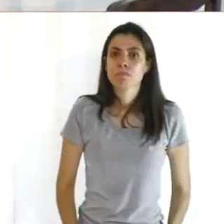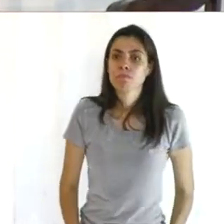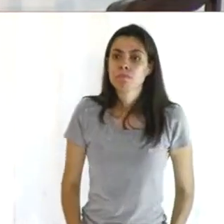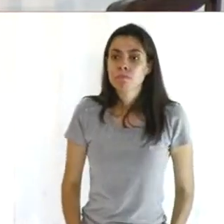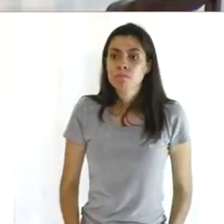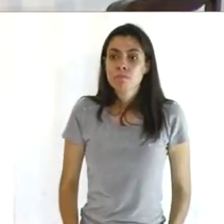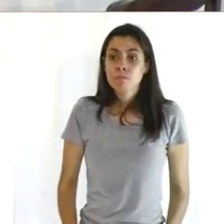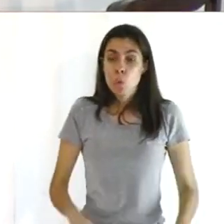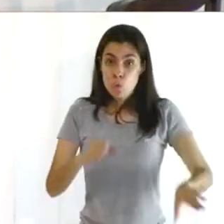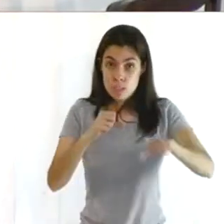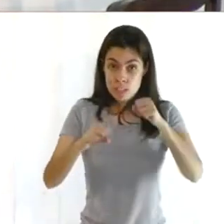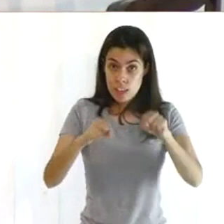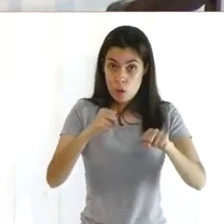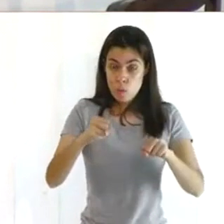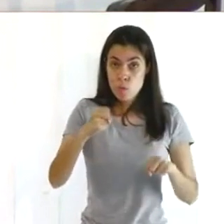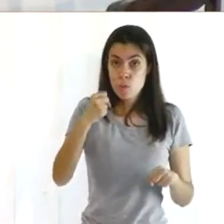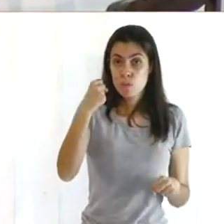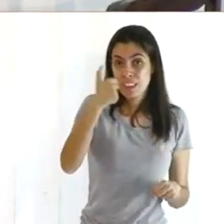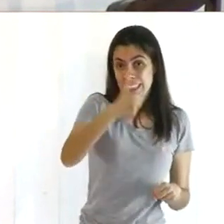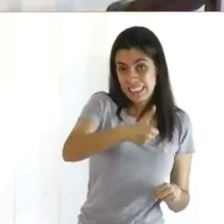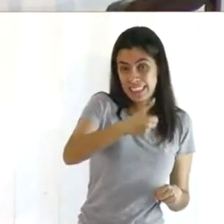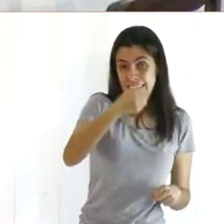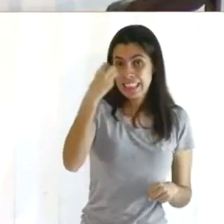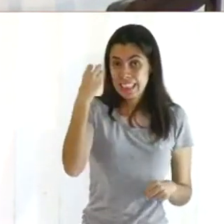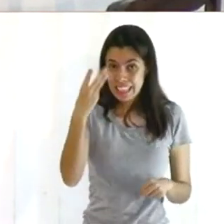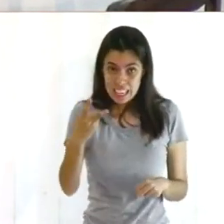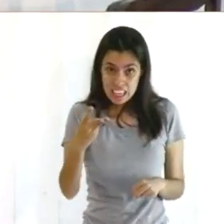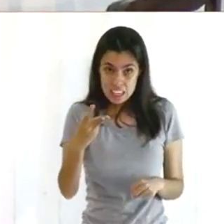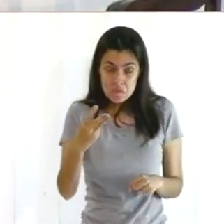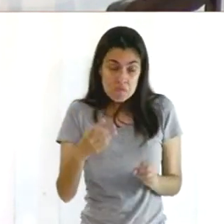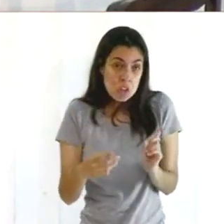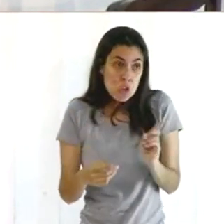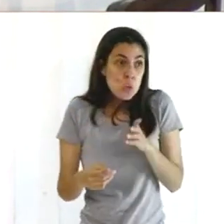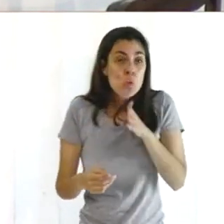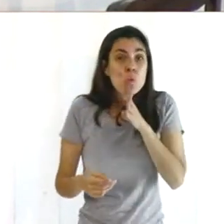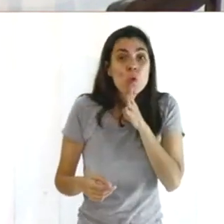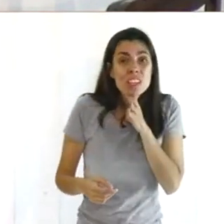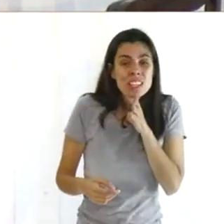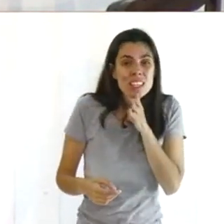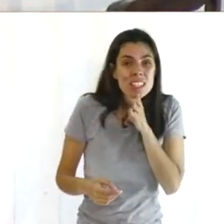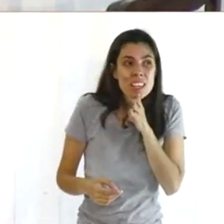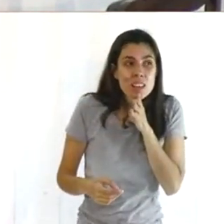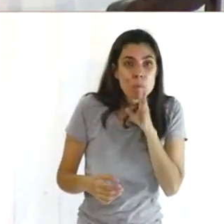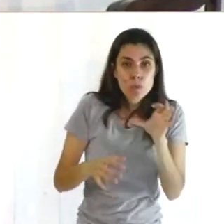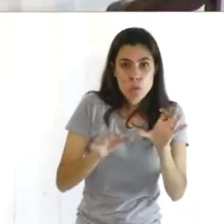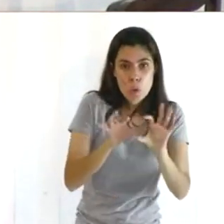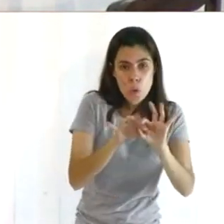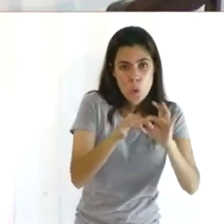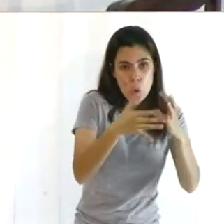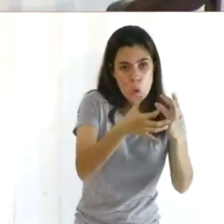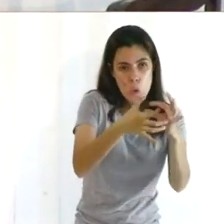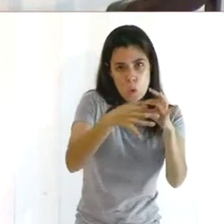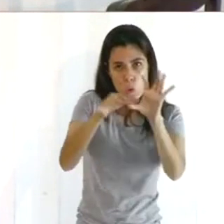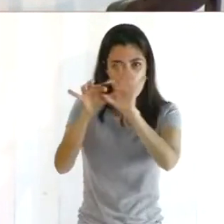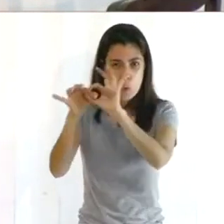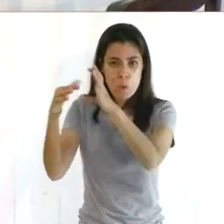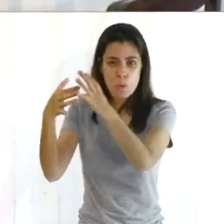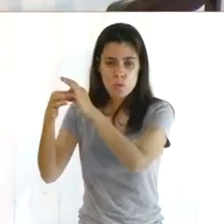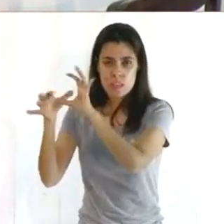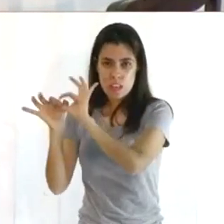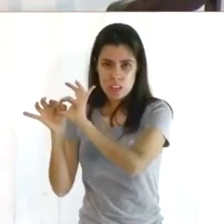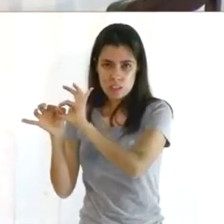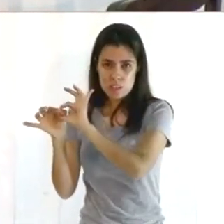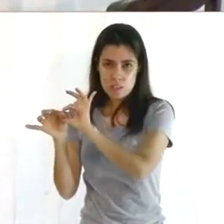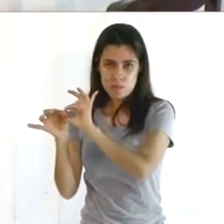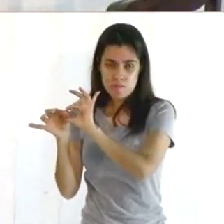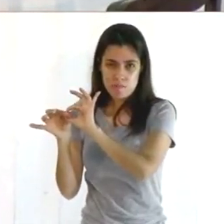todos os salmos nós temos conhecimento do contexto, este é um deles. Nós não sabemos em que circunstância Davi estava